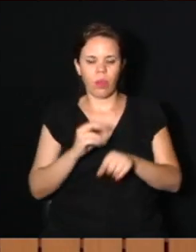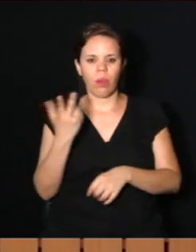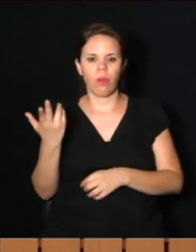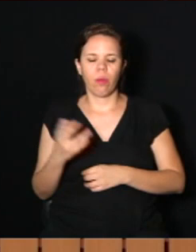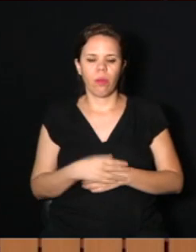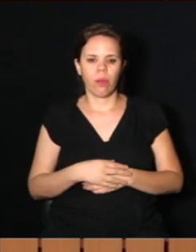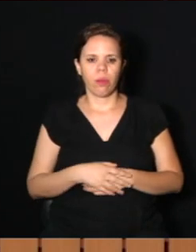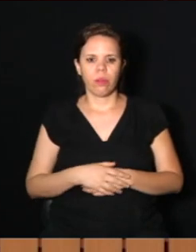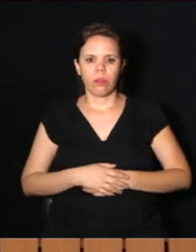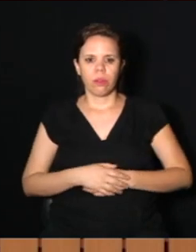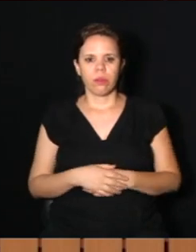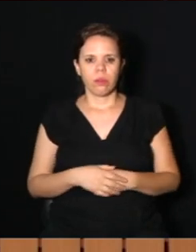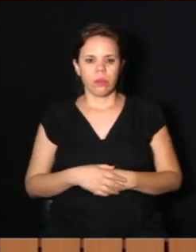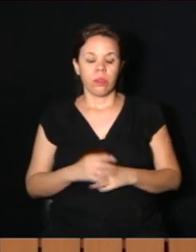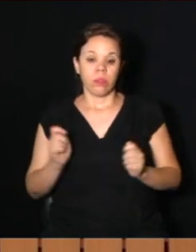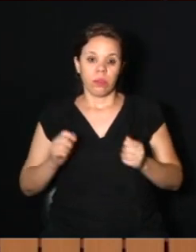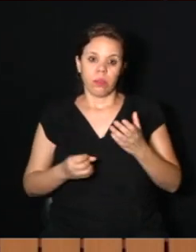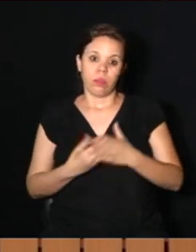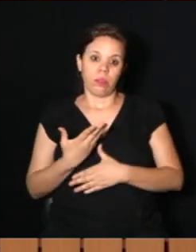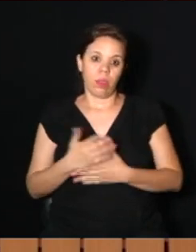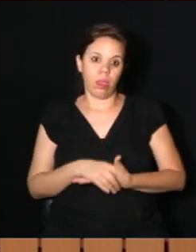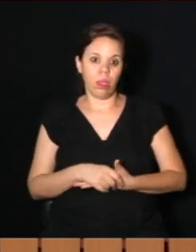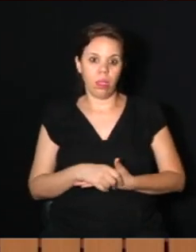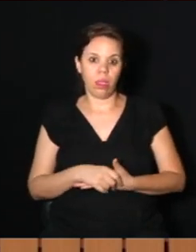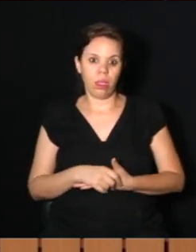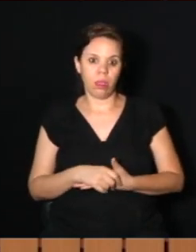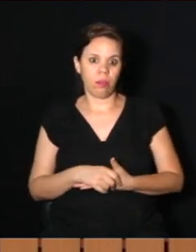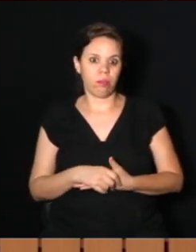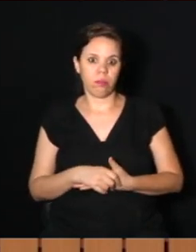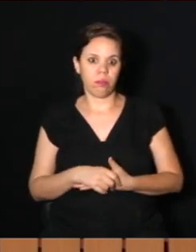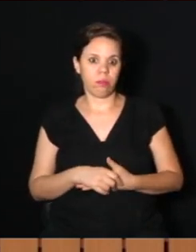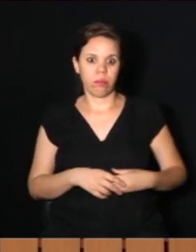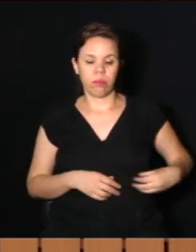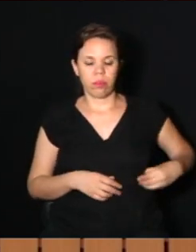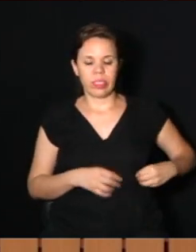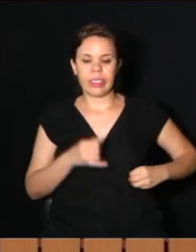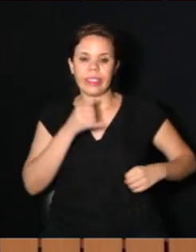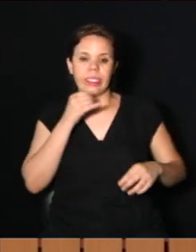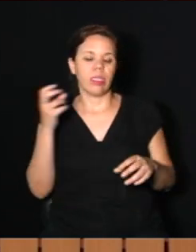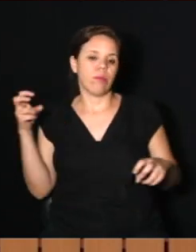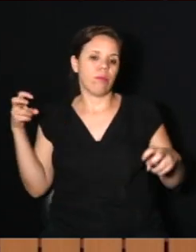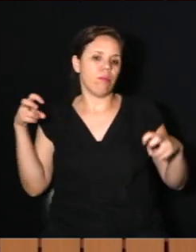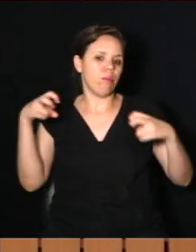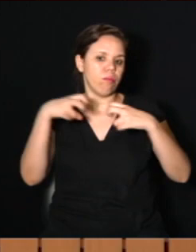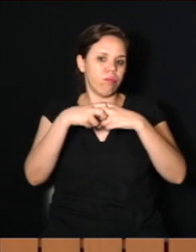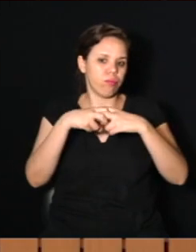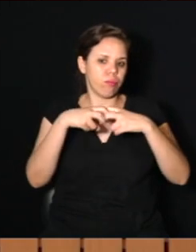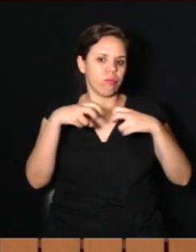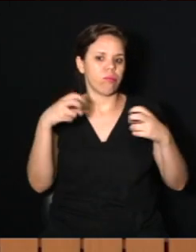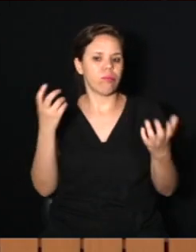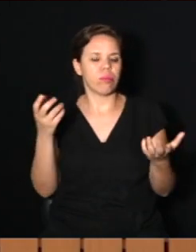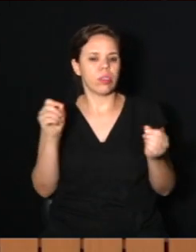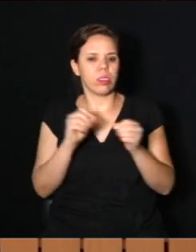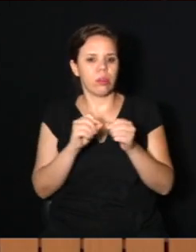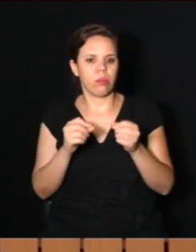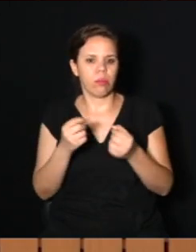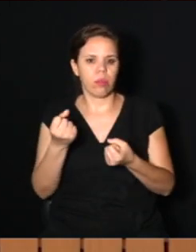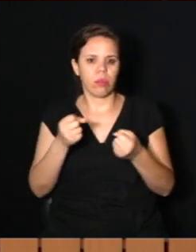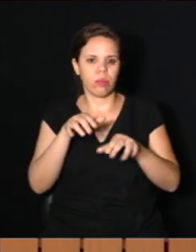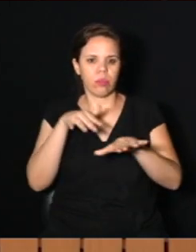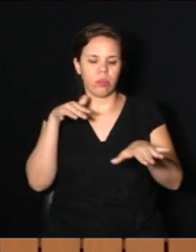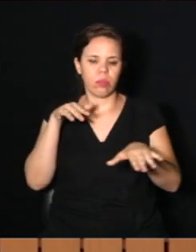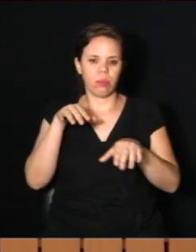situações que podem envolver colisões, né, de automóveis dentro do sistema de trânsito, ou podem envolver situações que